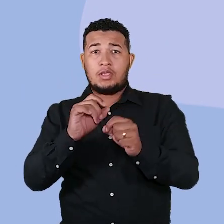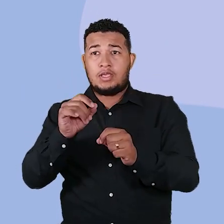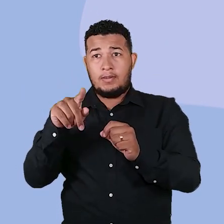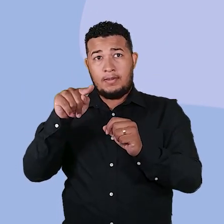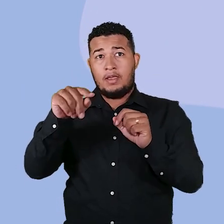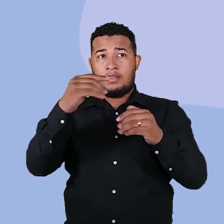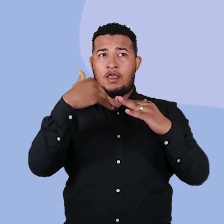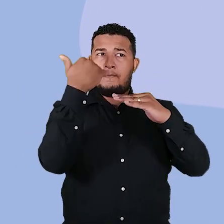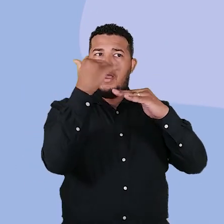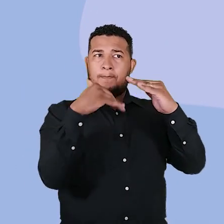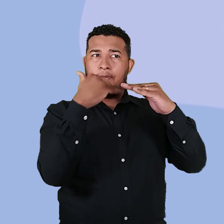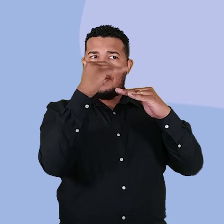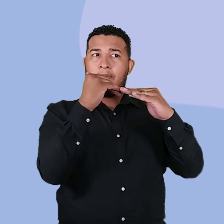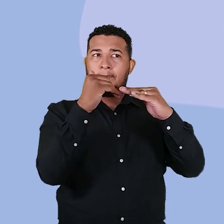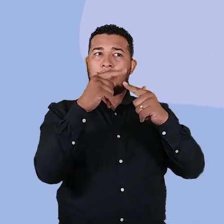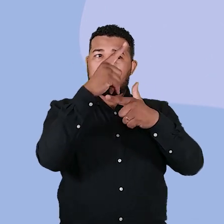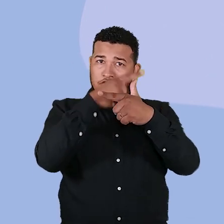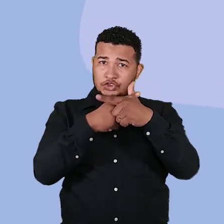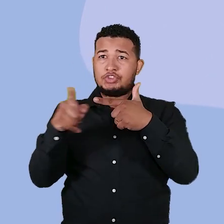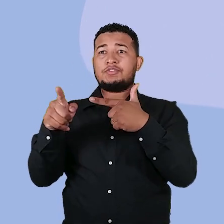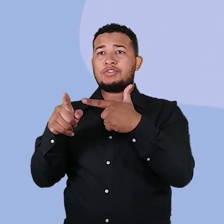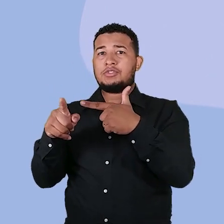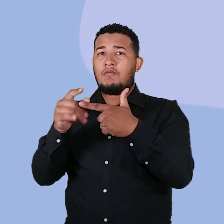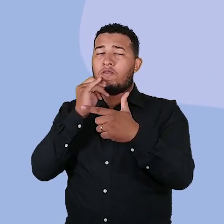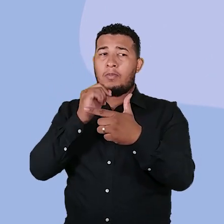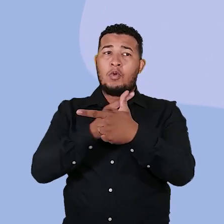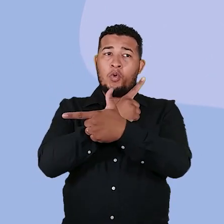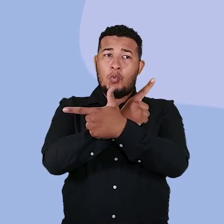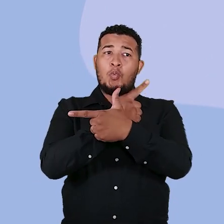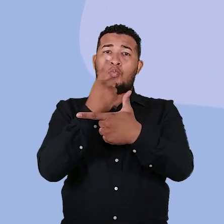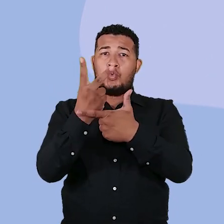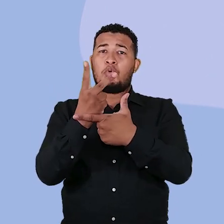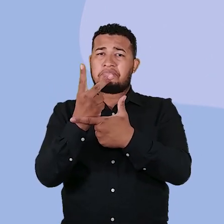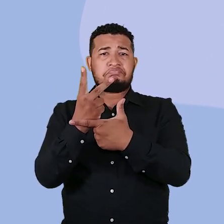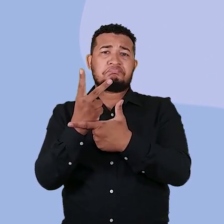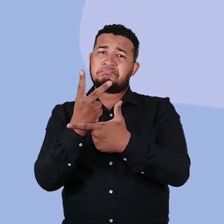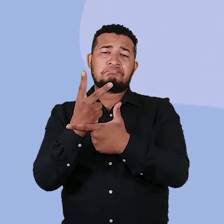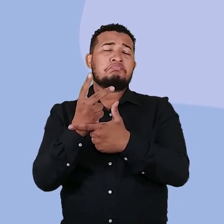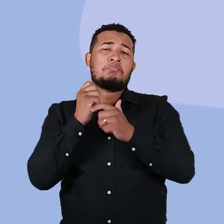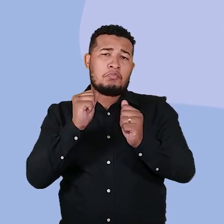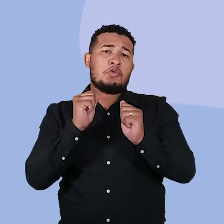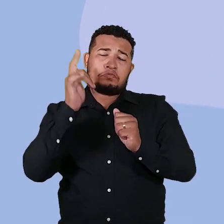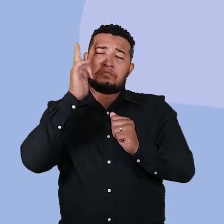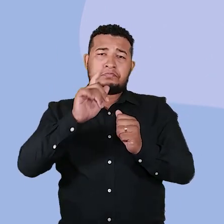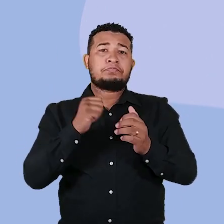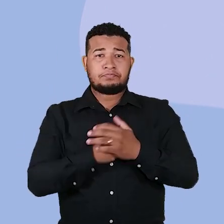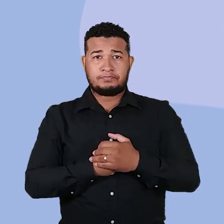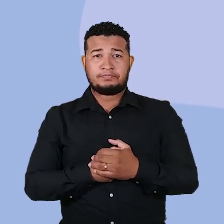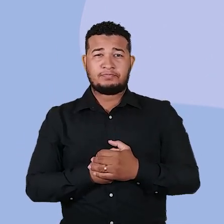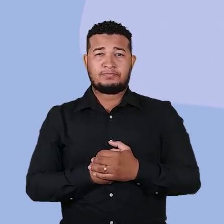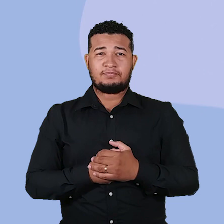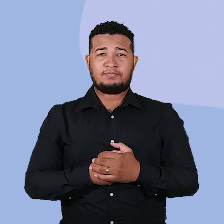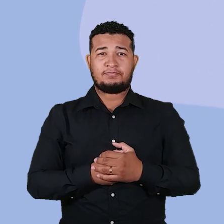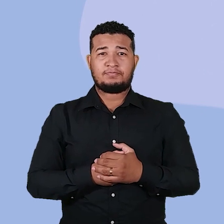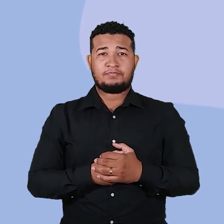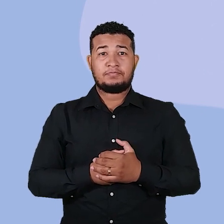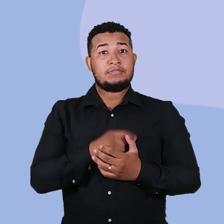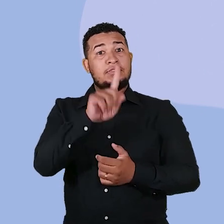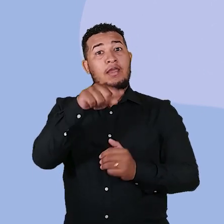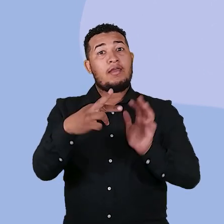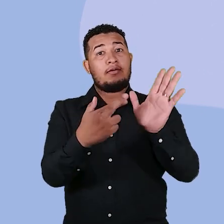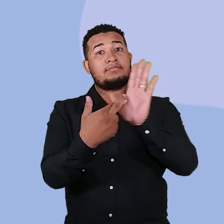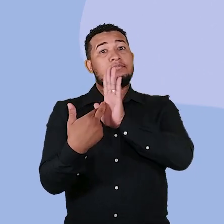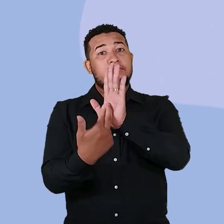pegar aquela forma livre de razão e dividir um pelo dois existe uma grande baixo numerador pelo denominador